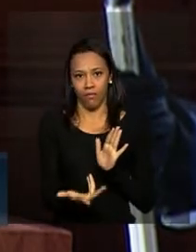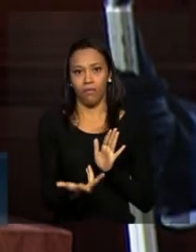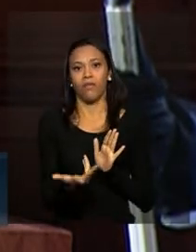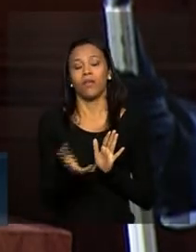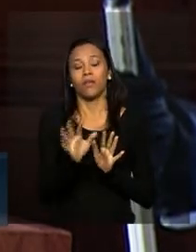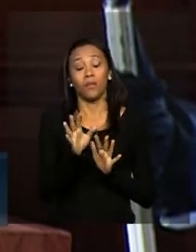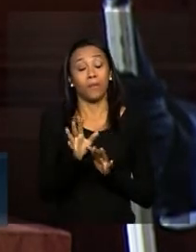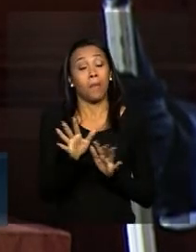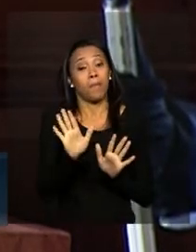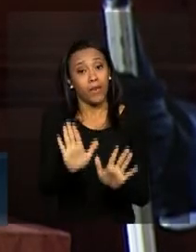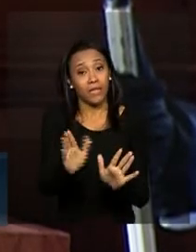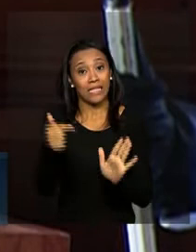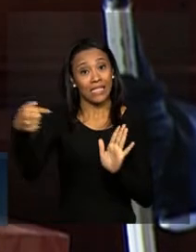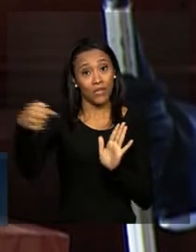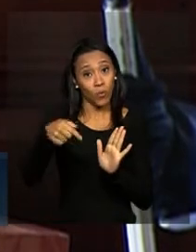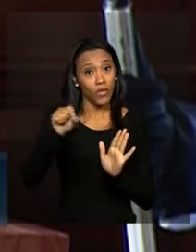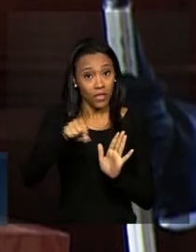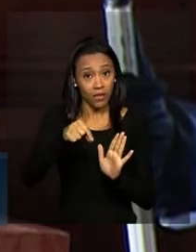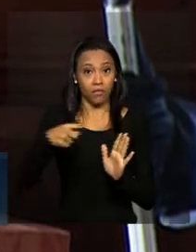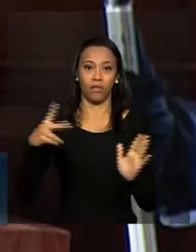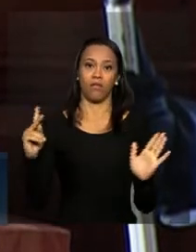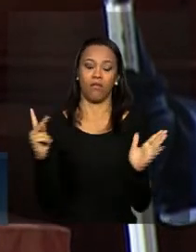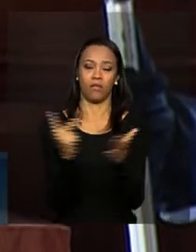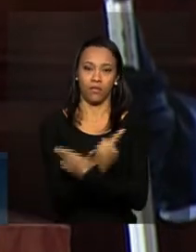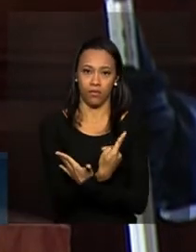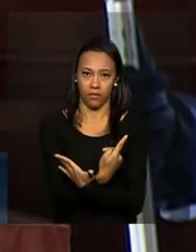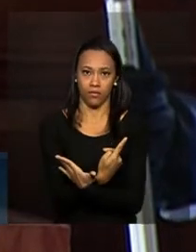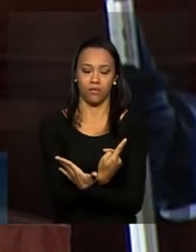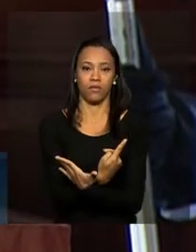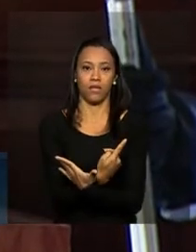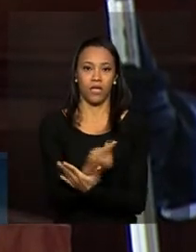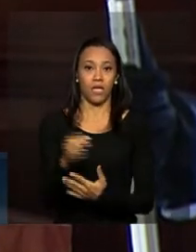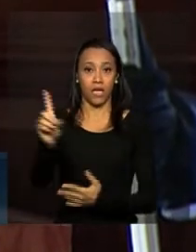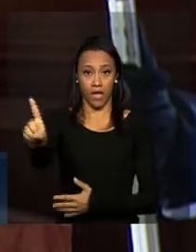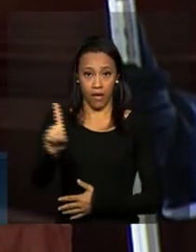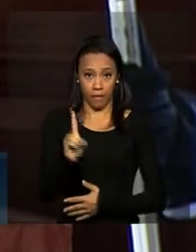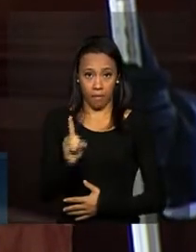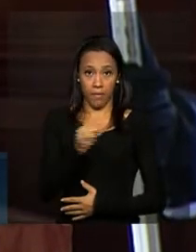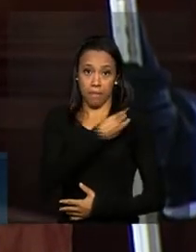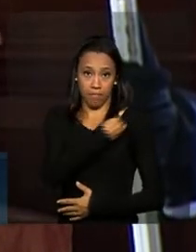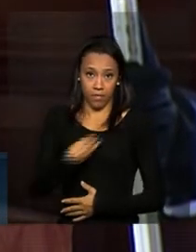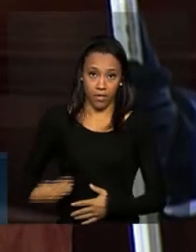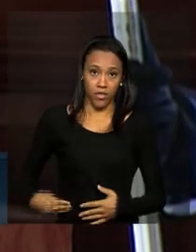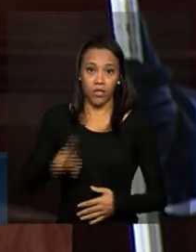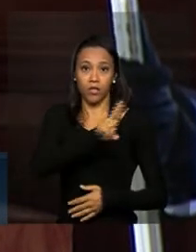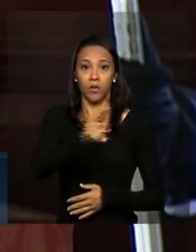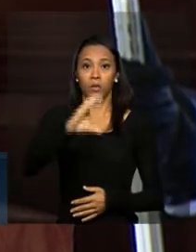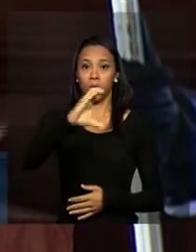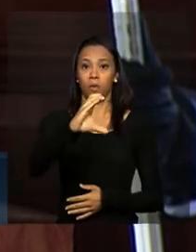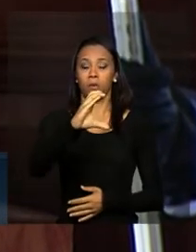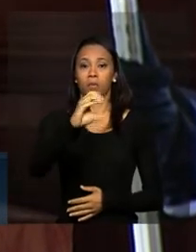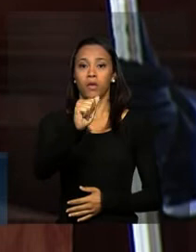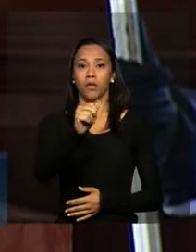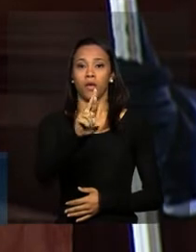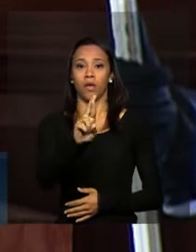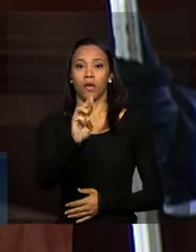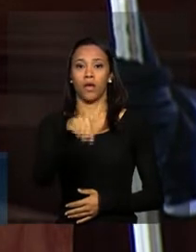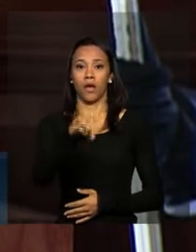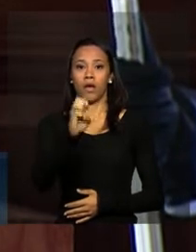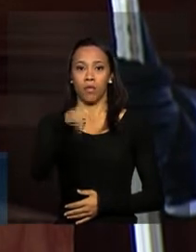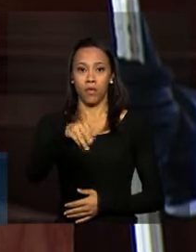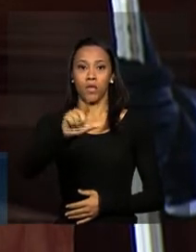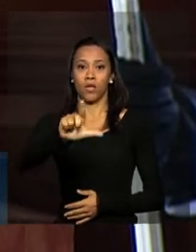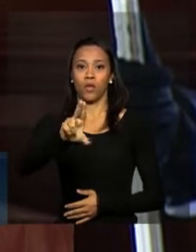curiosamente, nesse caso em que a ministra Carmen Lúcia pilotou este grupo extraordinário